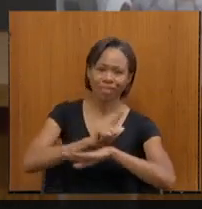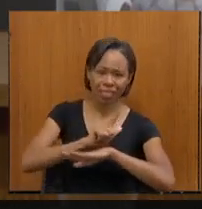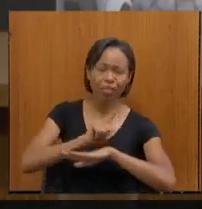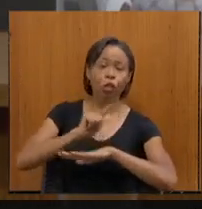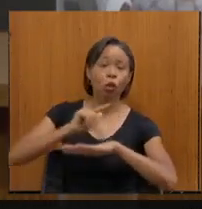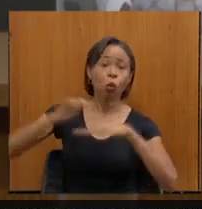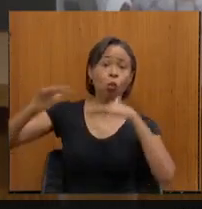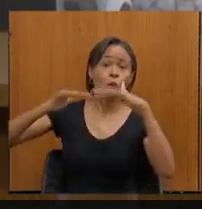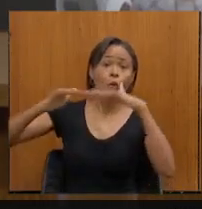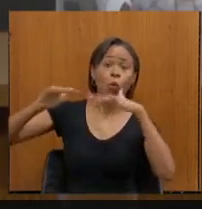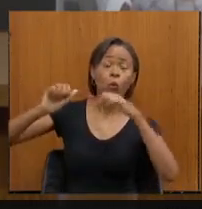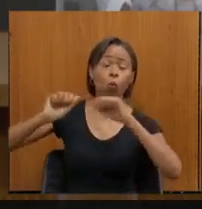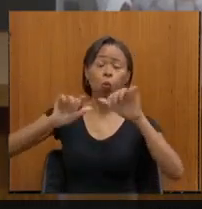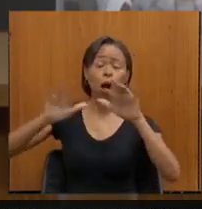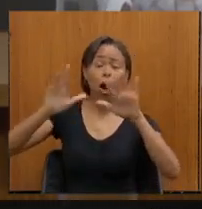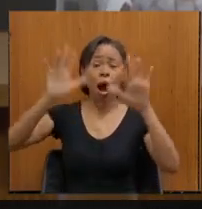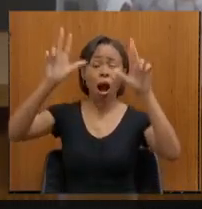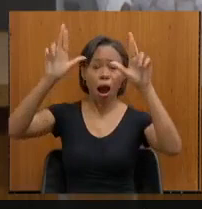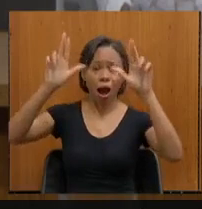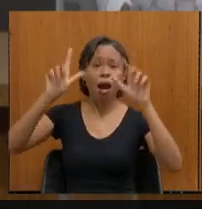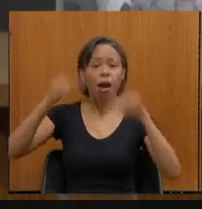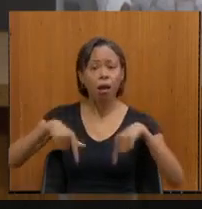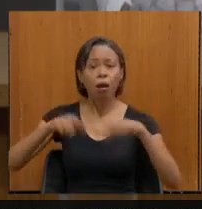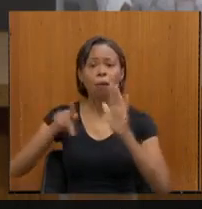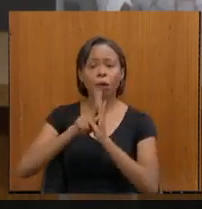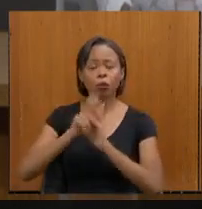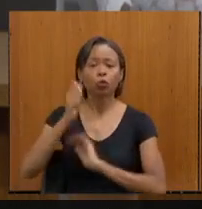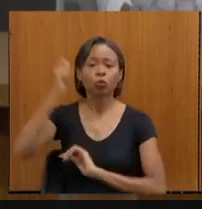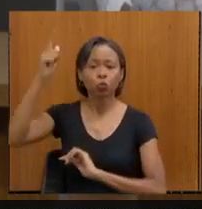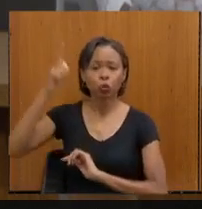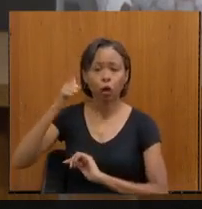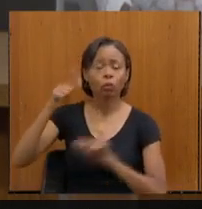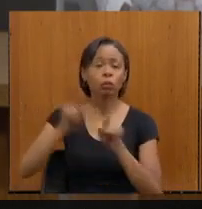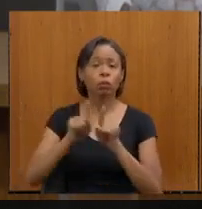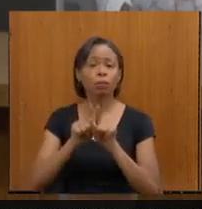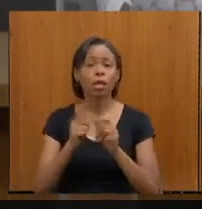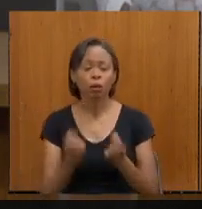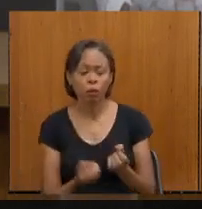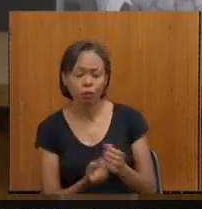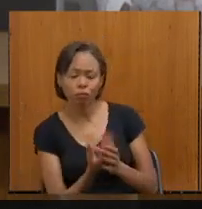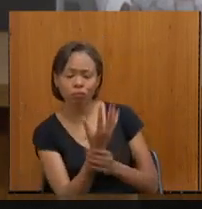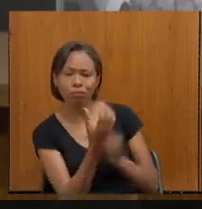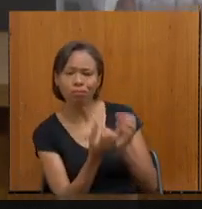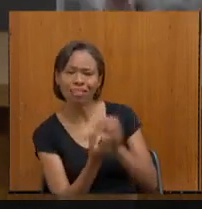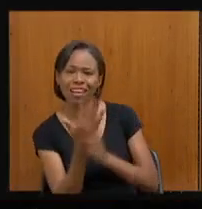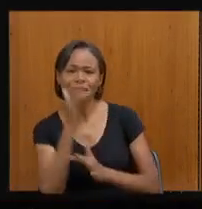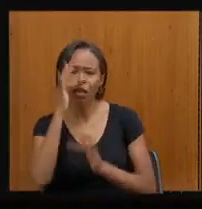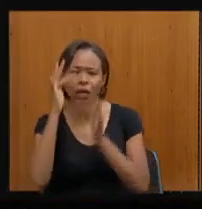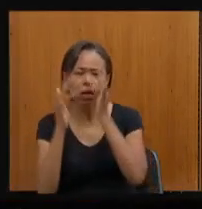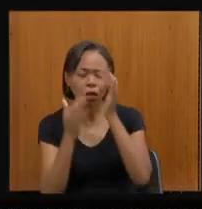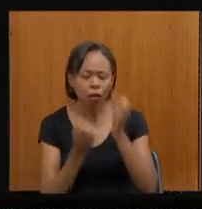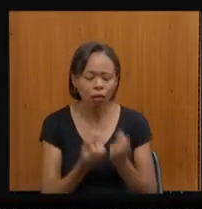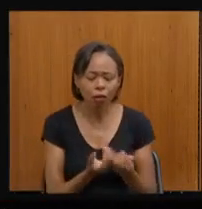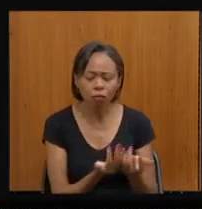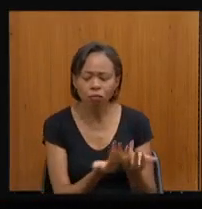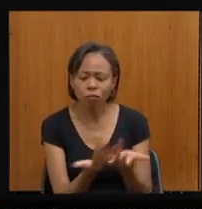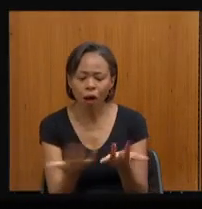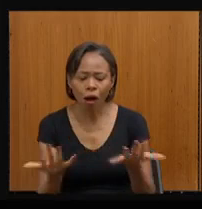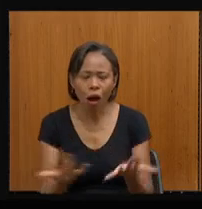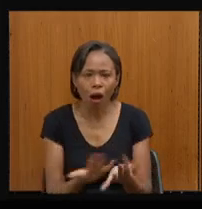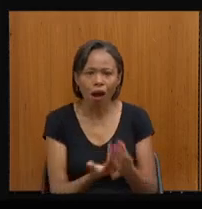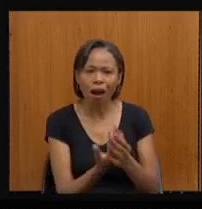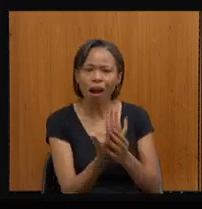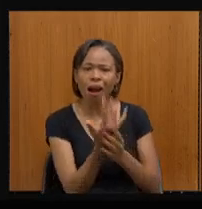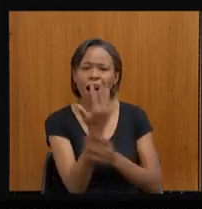que o vento e o solo até também é responsável pelo crescimento das plantas também é podemos considerar vou falar